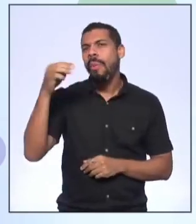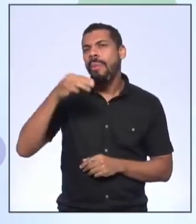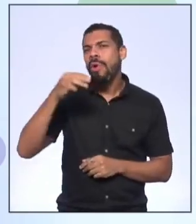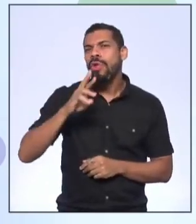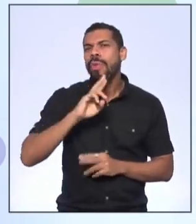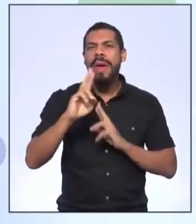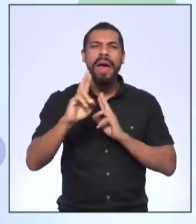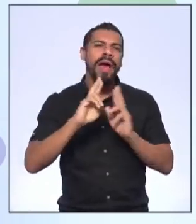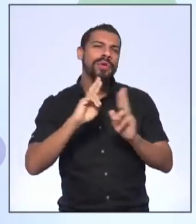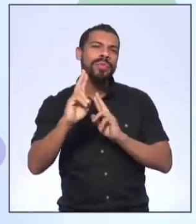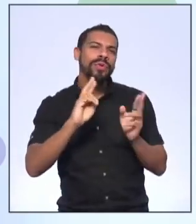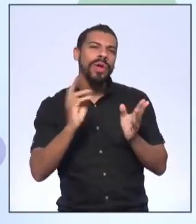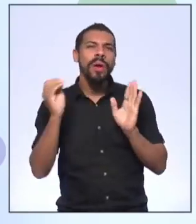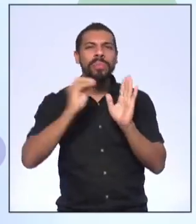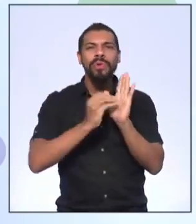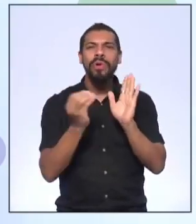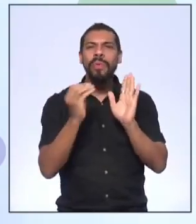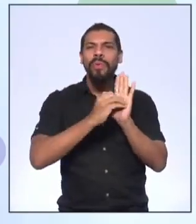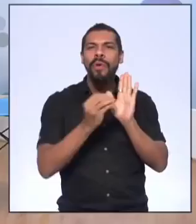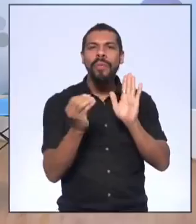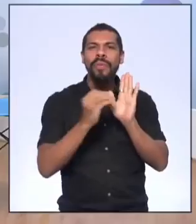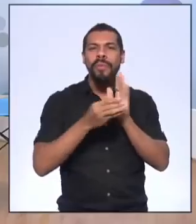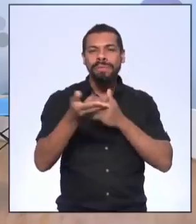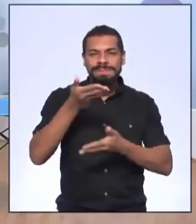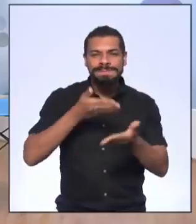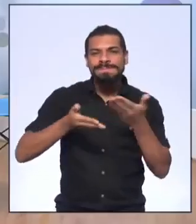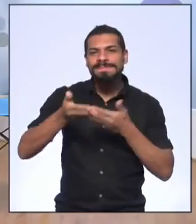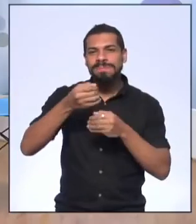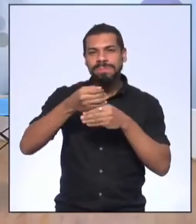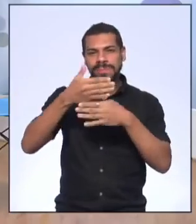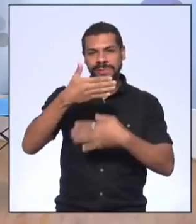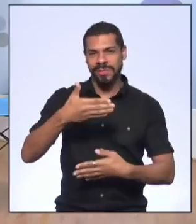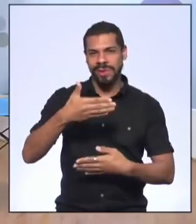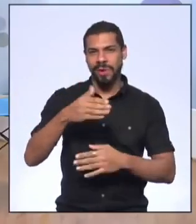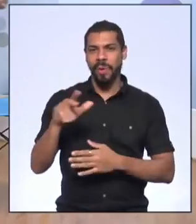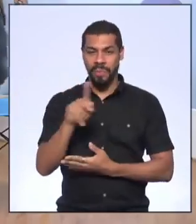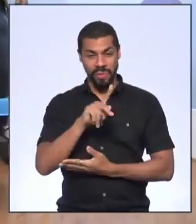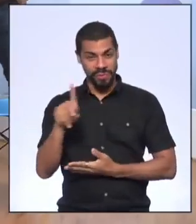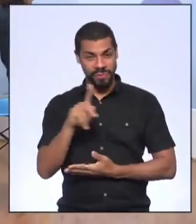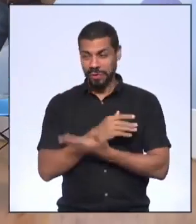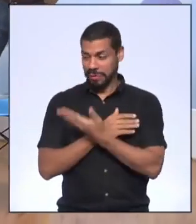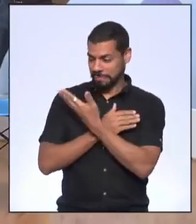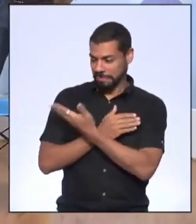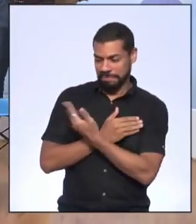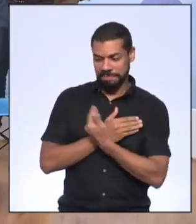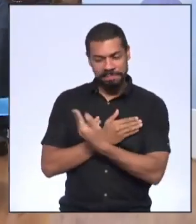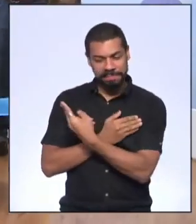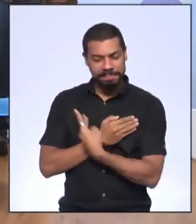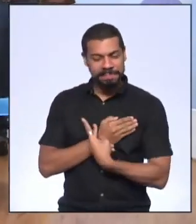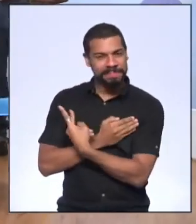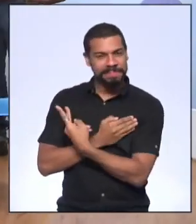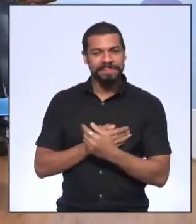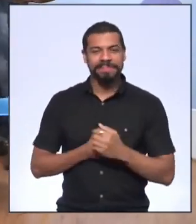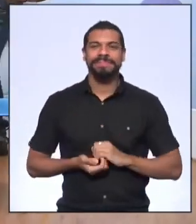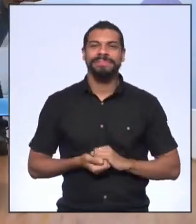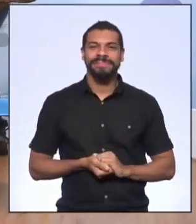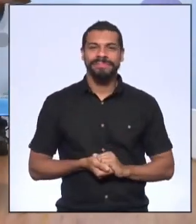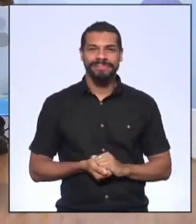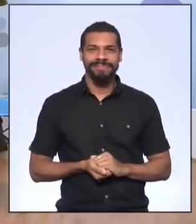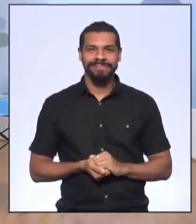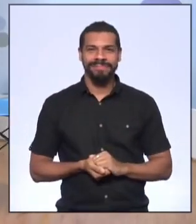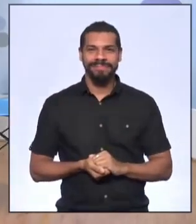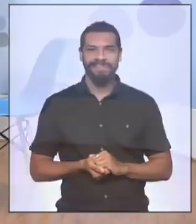vocês pensarem e colocar aqui no chat para a gente interagir aí com o professor Giba e a professora Carol, certo? Um minutinho.